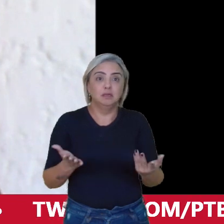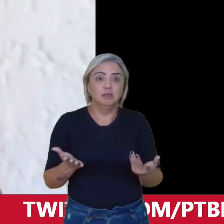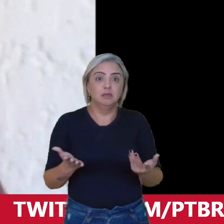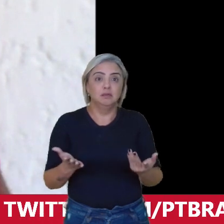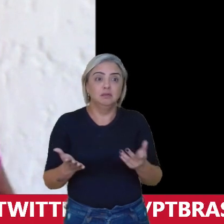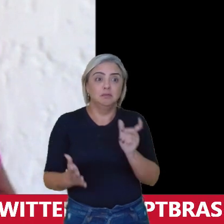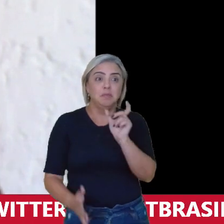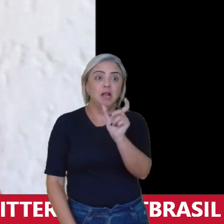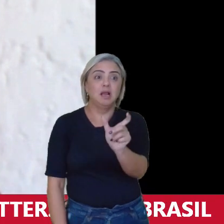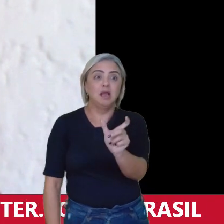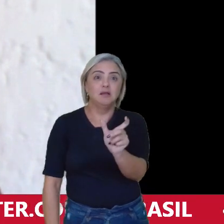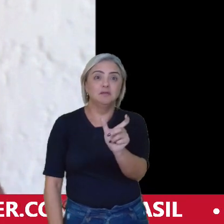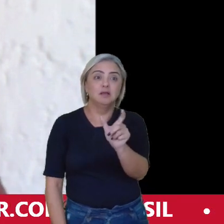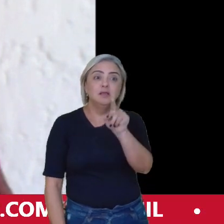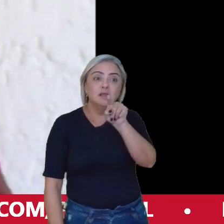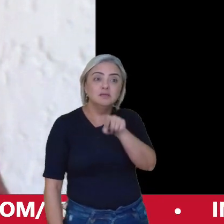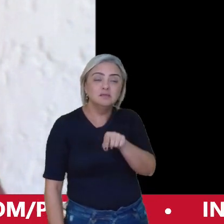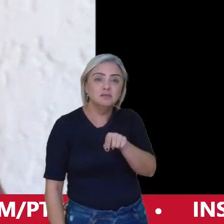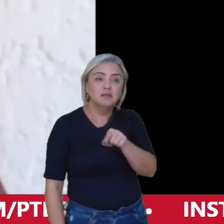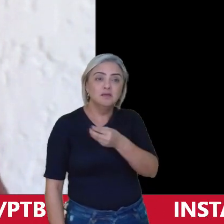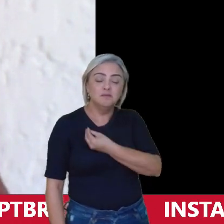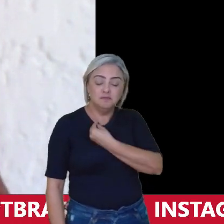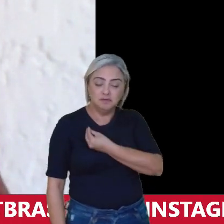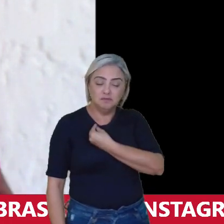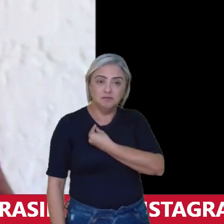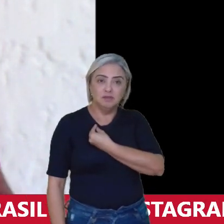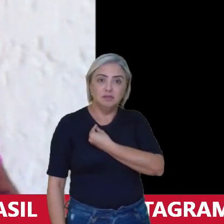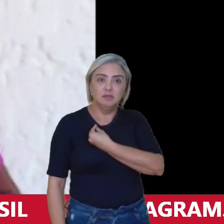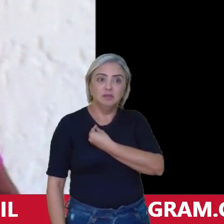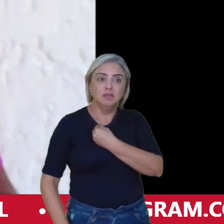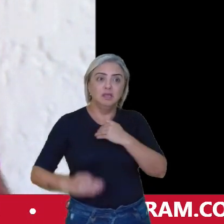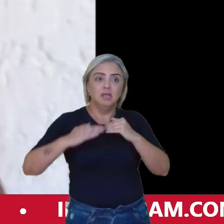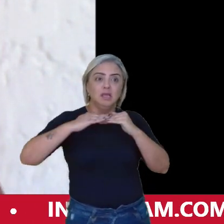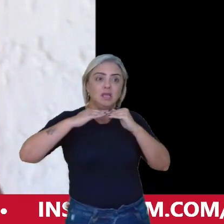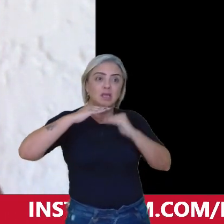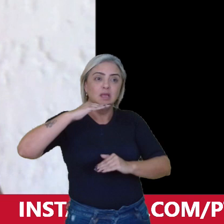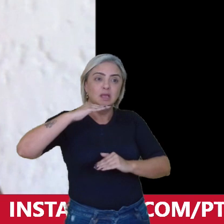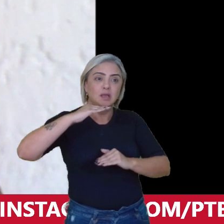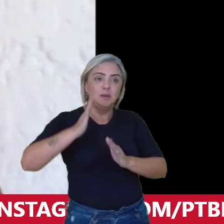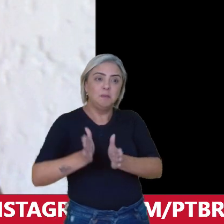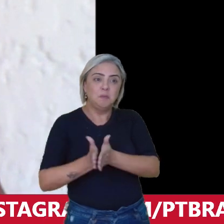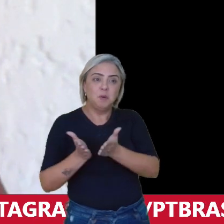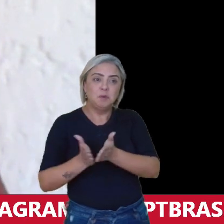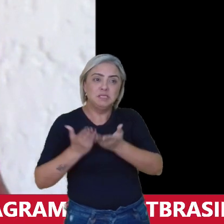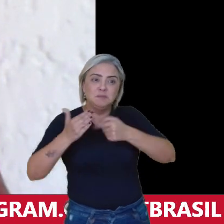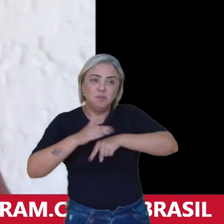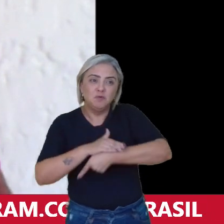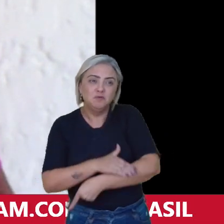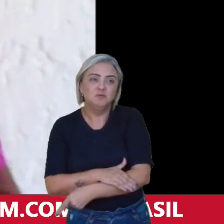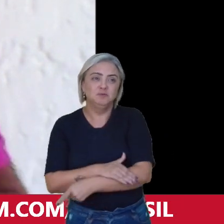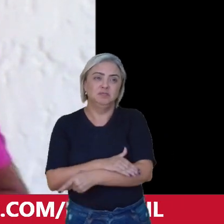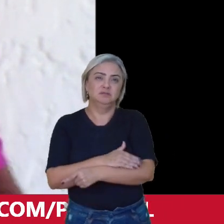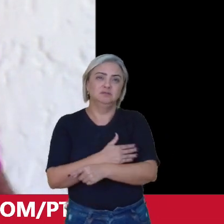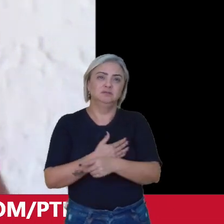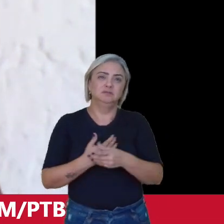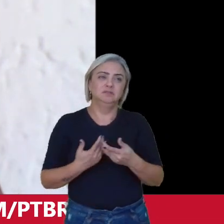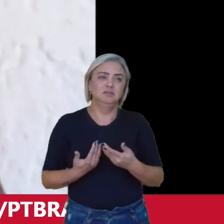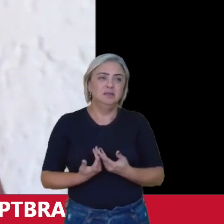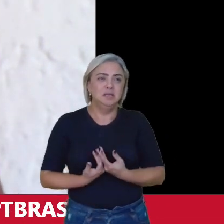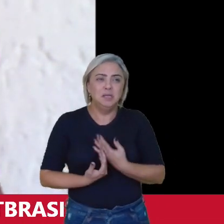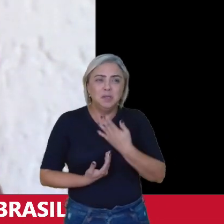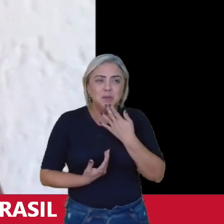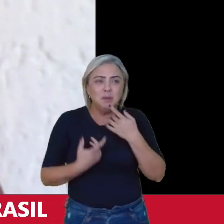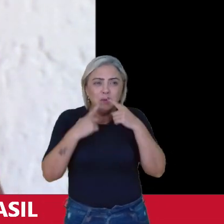palavra. O que é viver na linha abaixo da pobreza? É uma